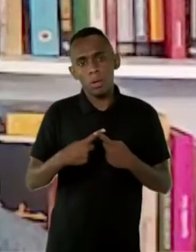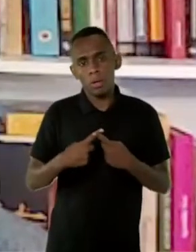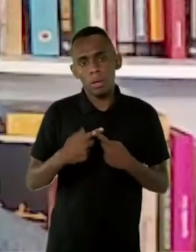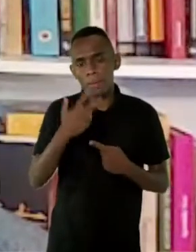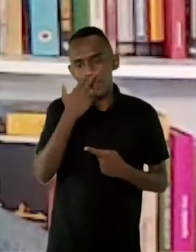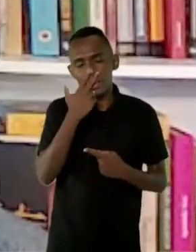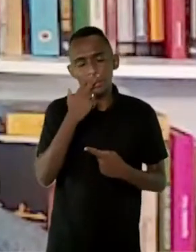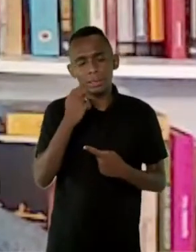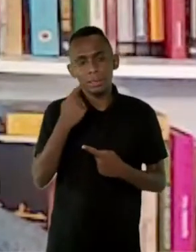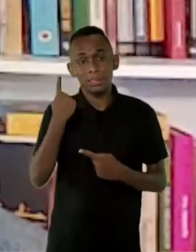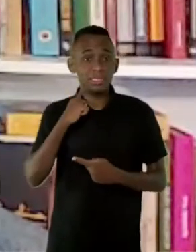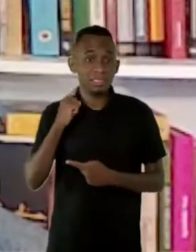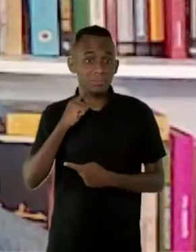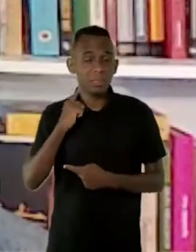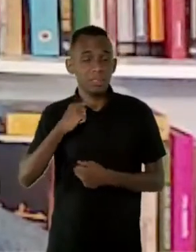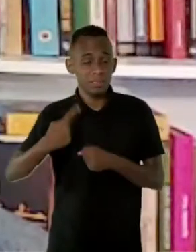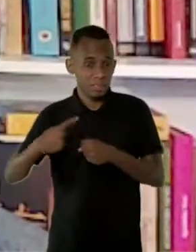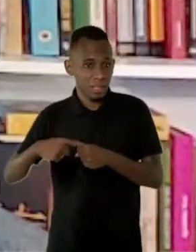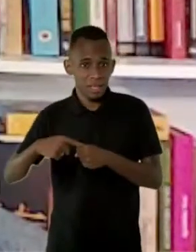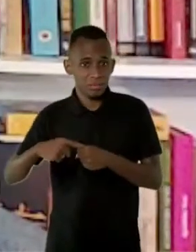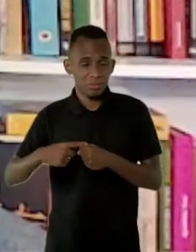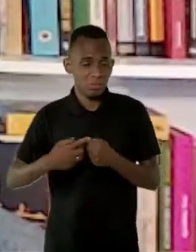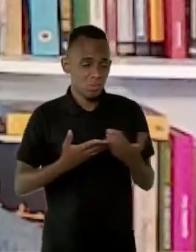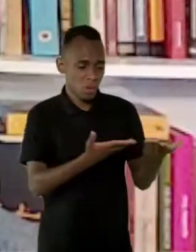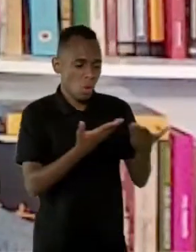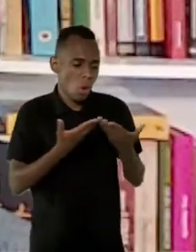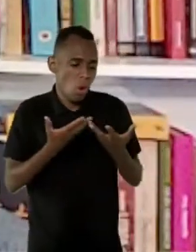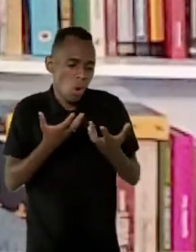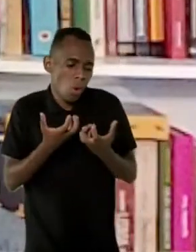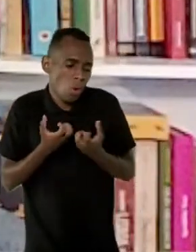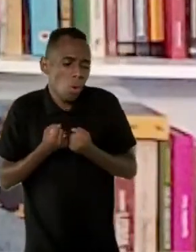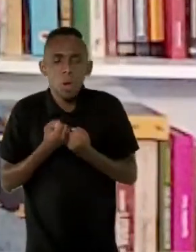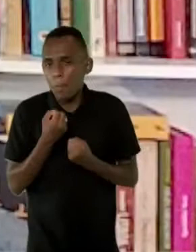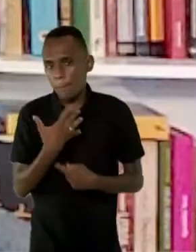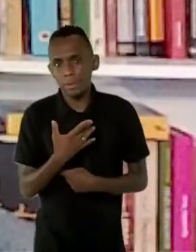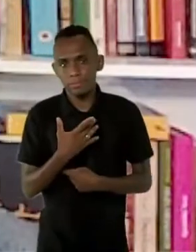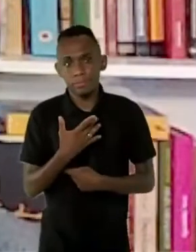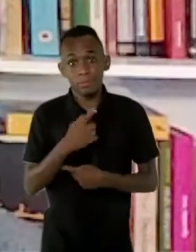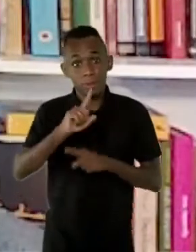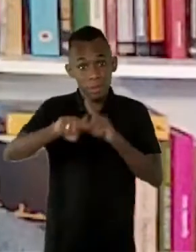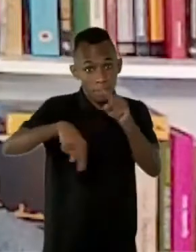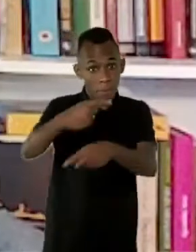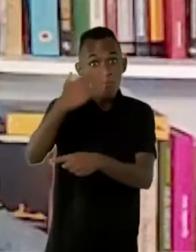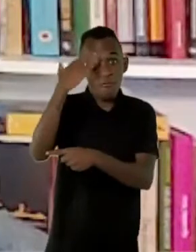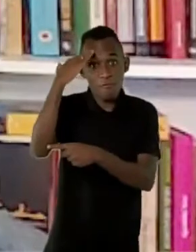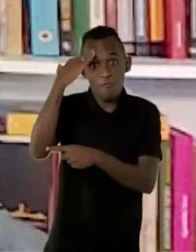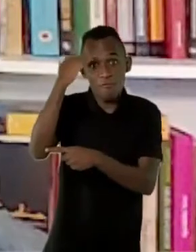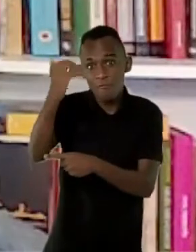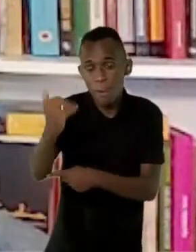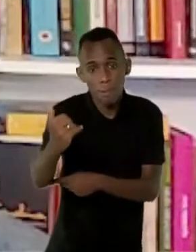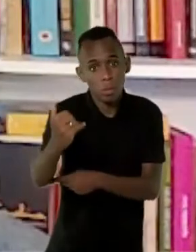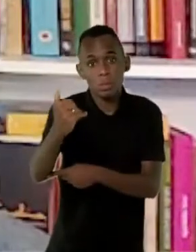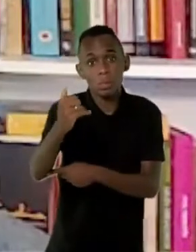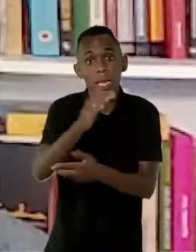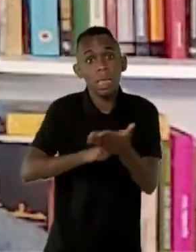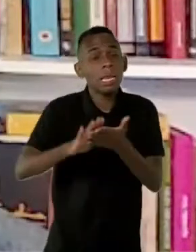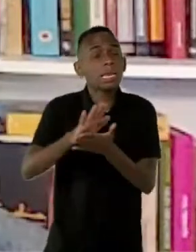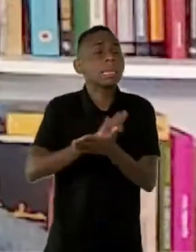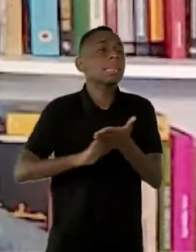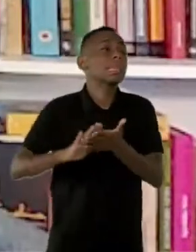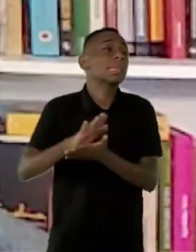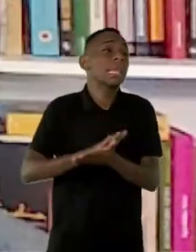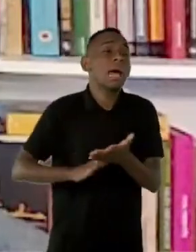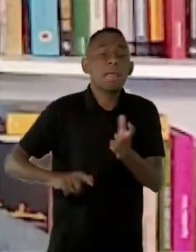não a acolheu devidamente. E mesmo depois de famosa, não há nenhum registro de ninguém de